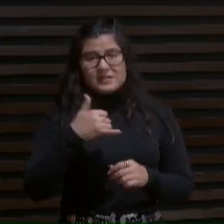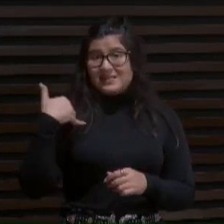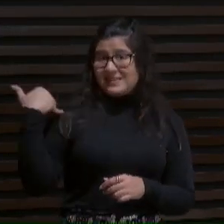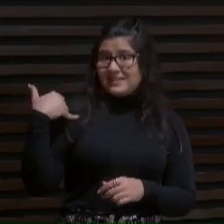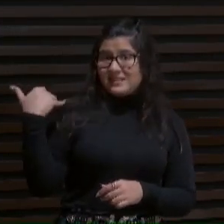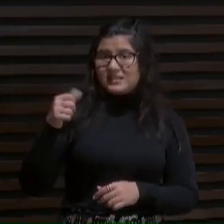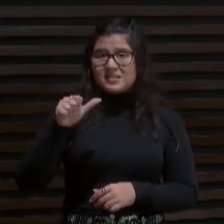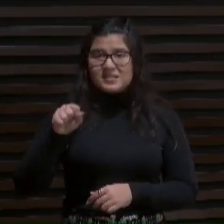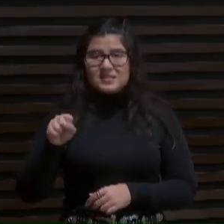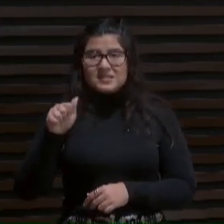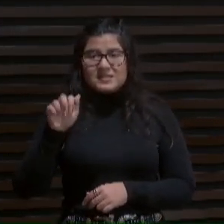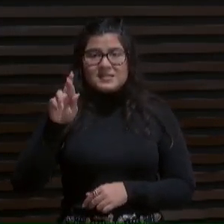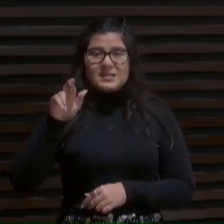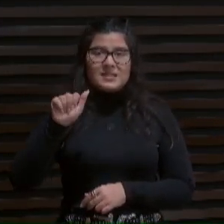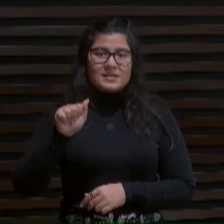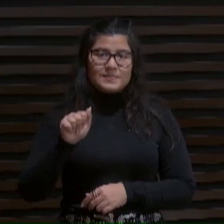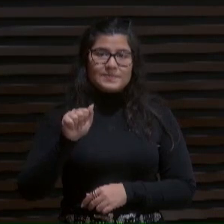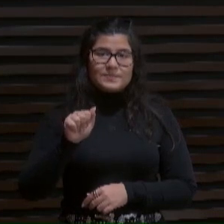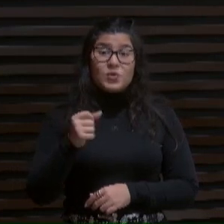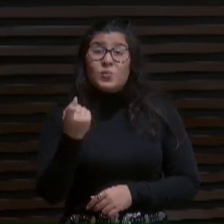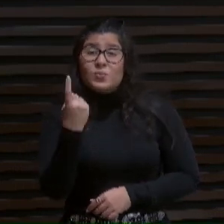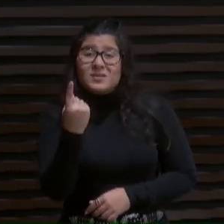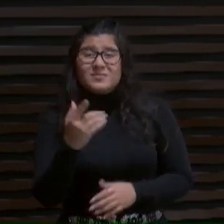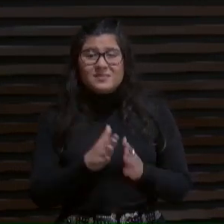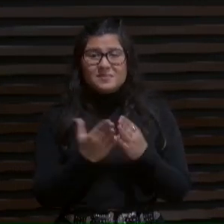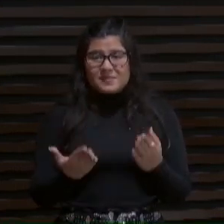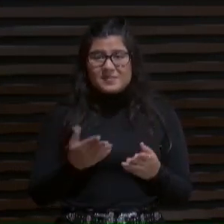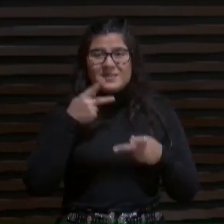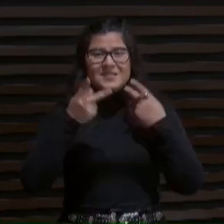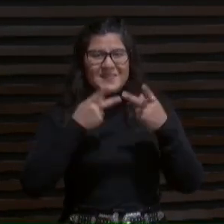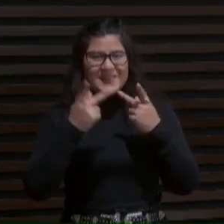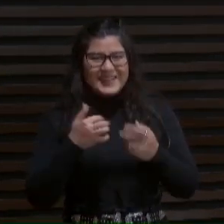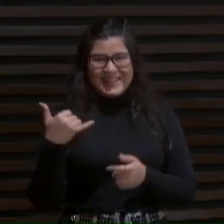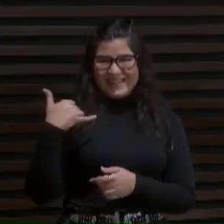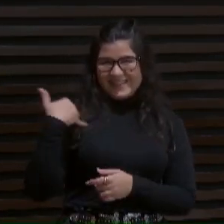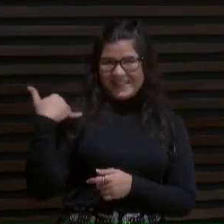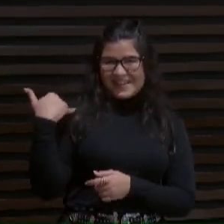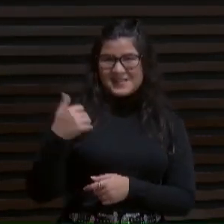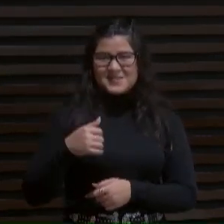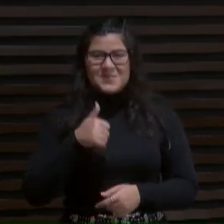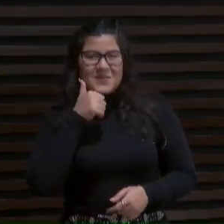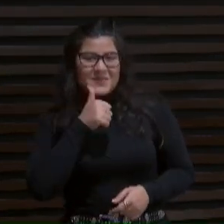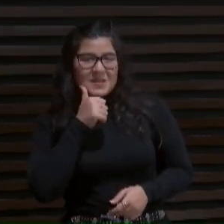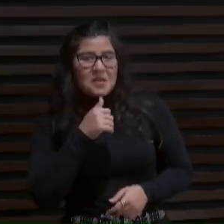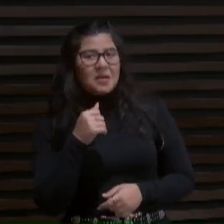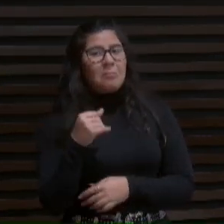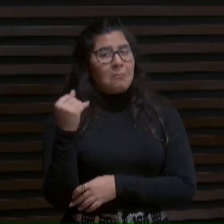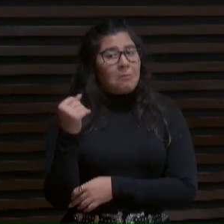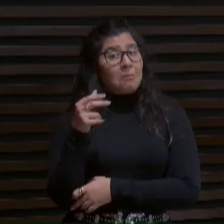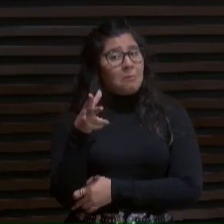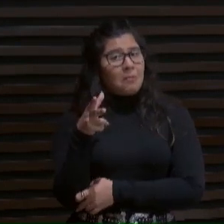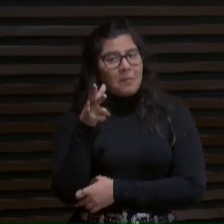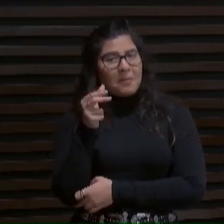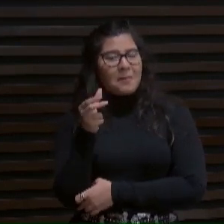é a única vez na Bíblia que se conta a idade de uma mulher. Isso talvez seja interessante, não é?